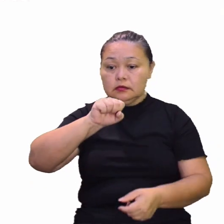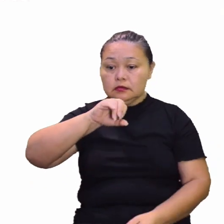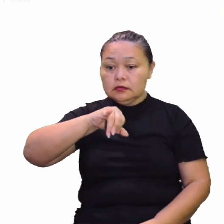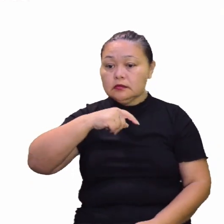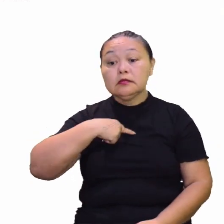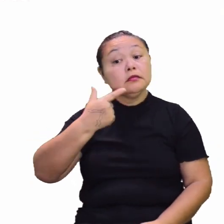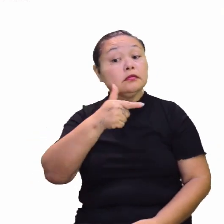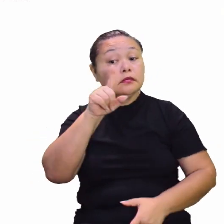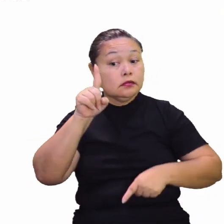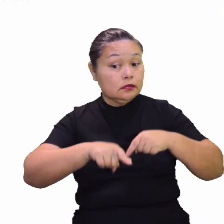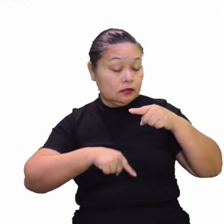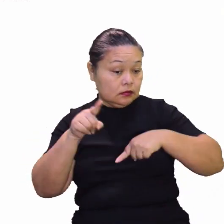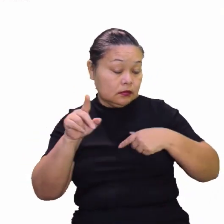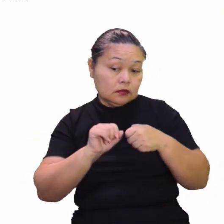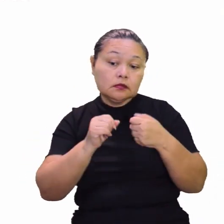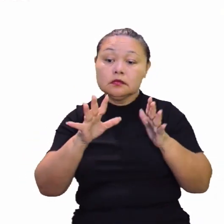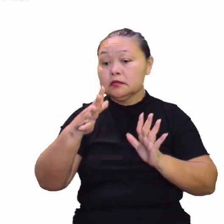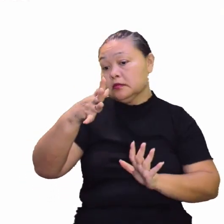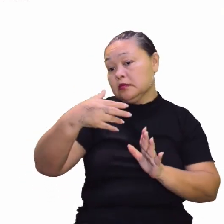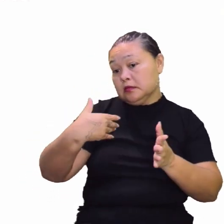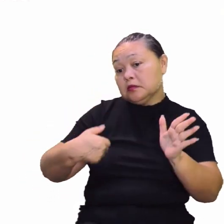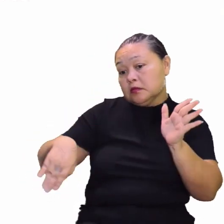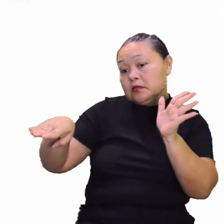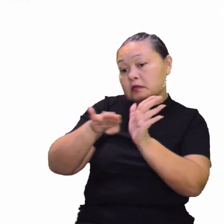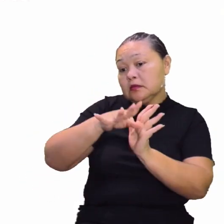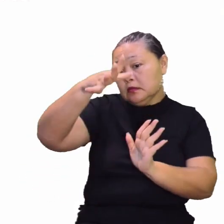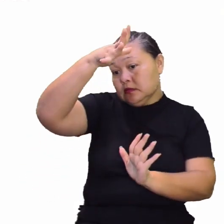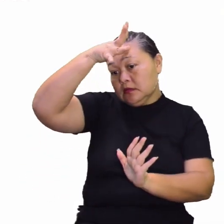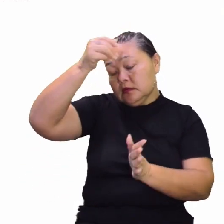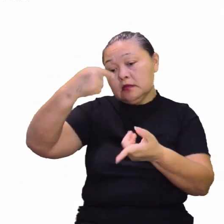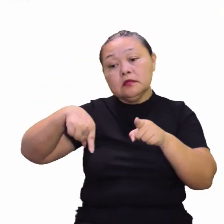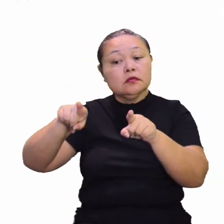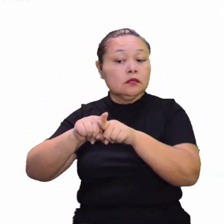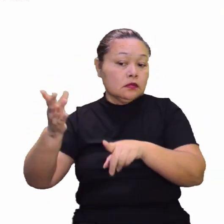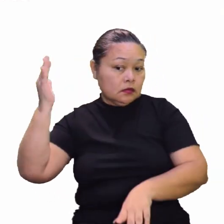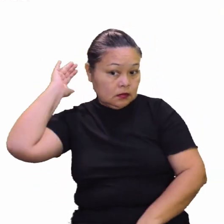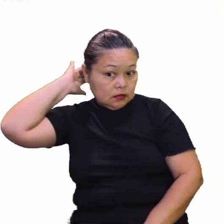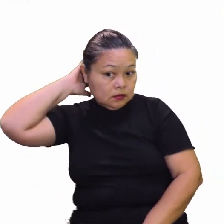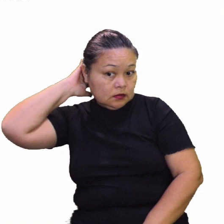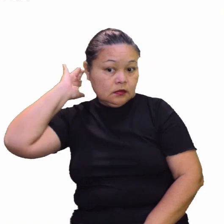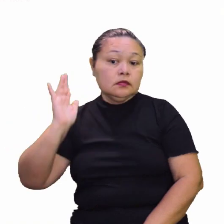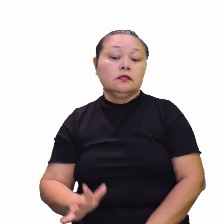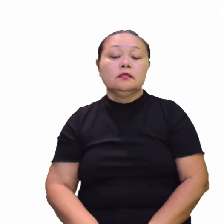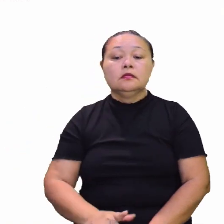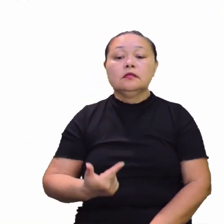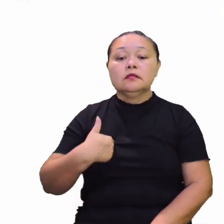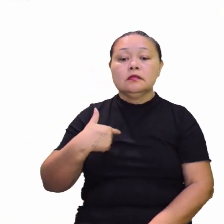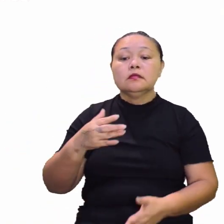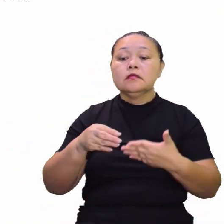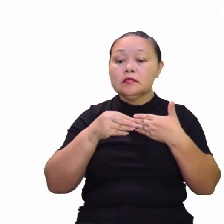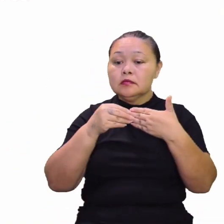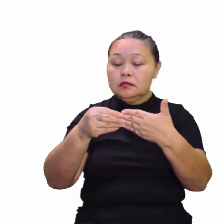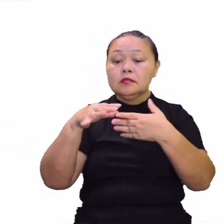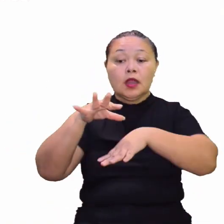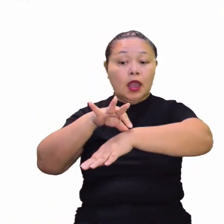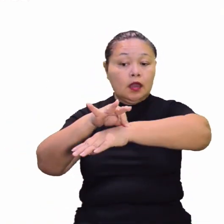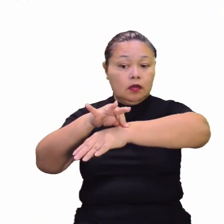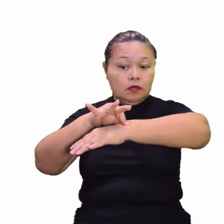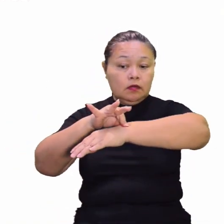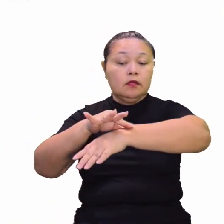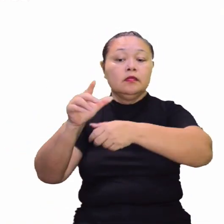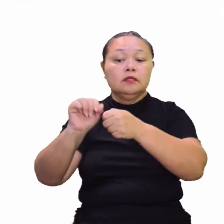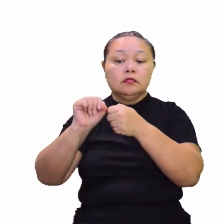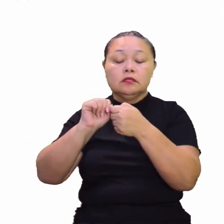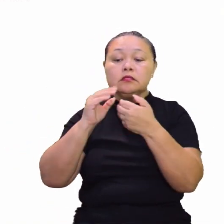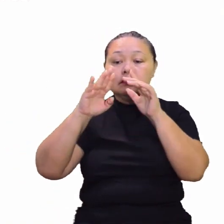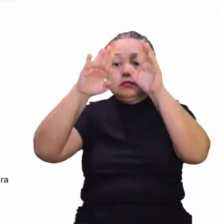mas pode ser outros produtos. Exato. Pode ir para Manaus, pode ir para Belém. Exatamente. A gente tem aí a exportação também de carne em sistema de